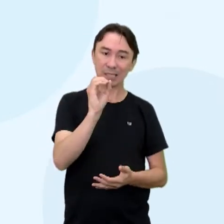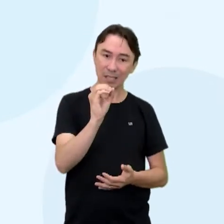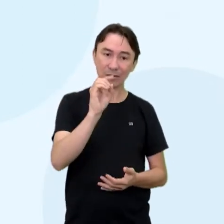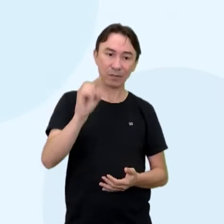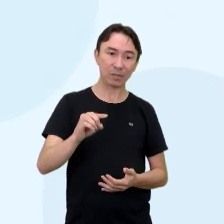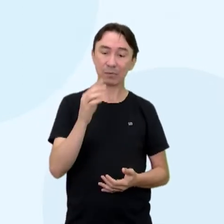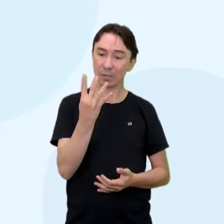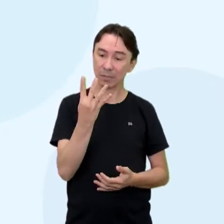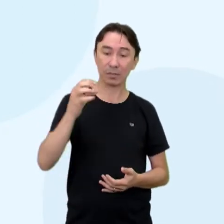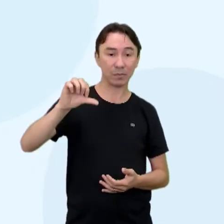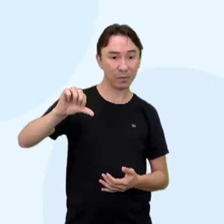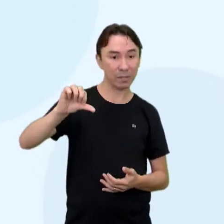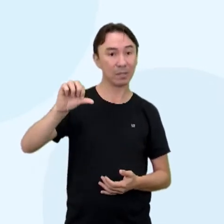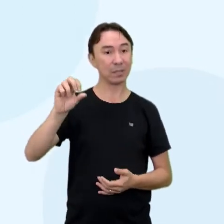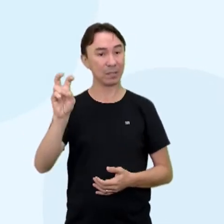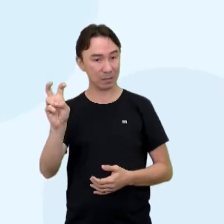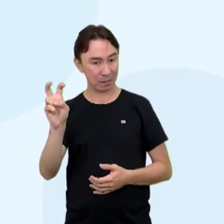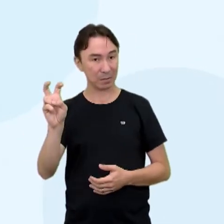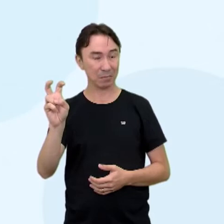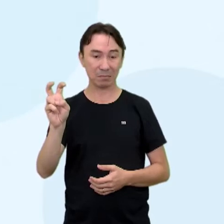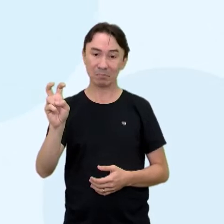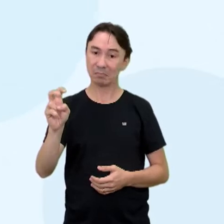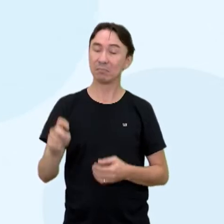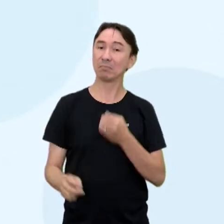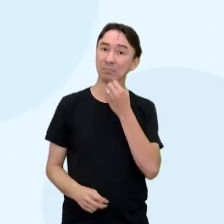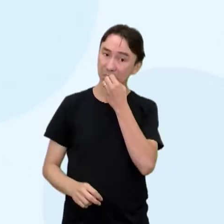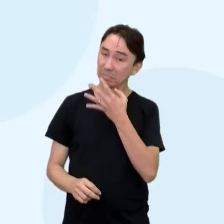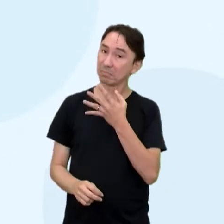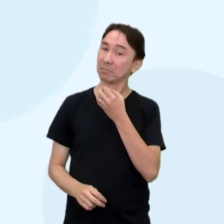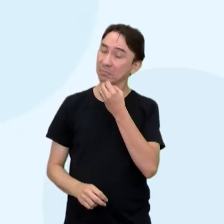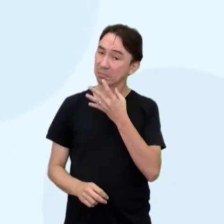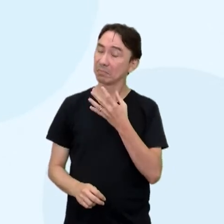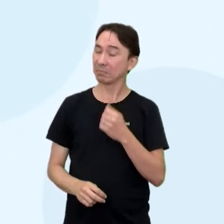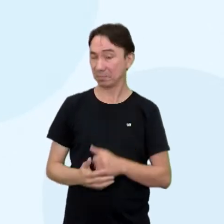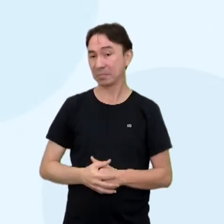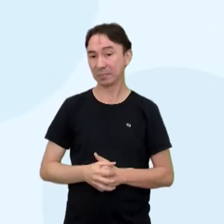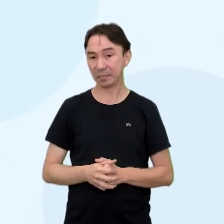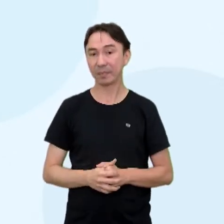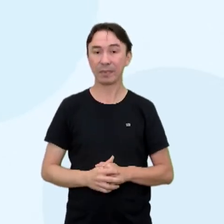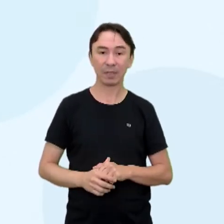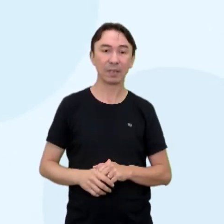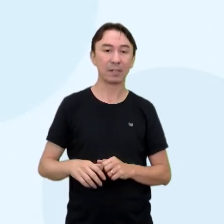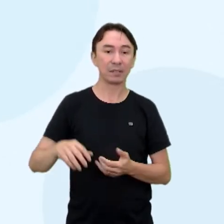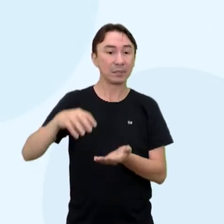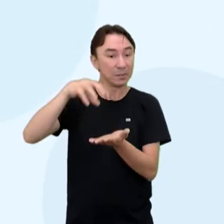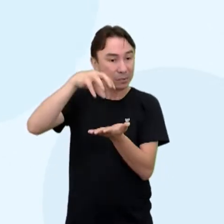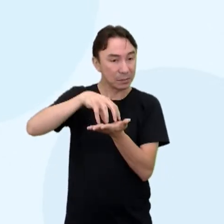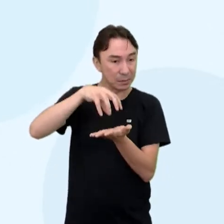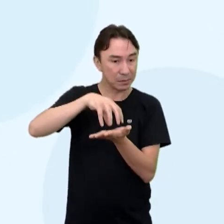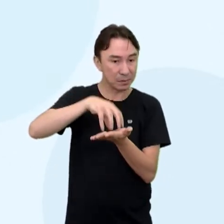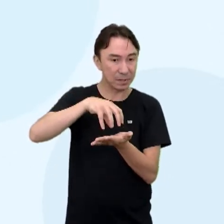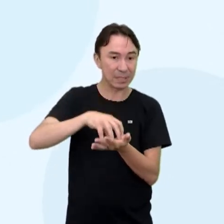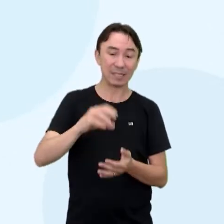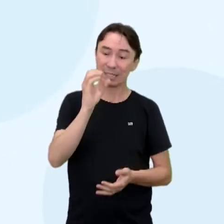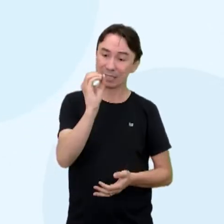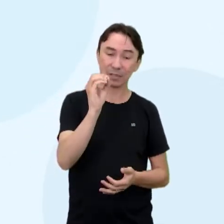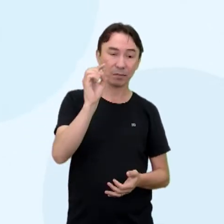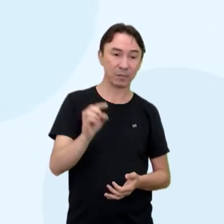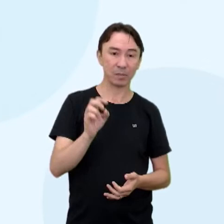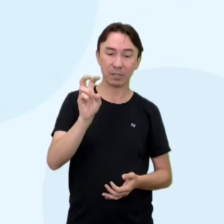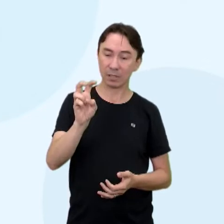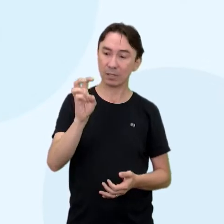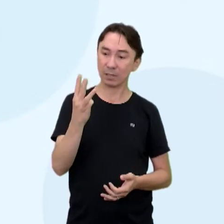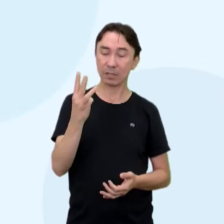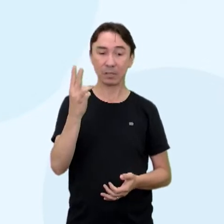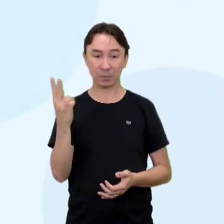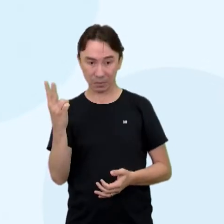0,495. Tá melhor que até a média brasileira. O Centro-Oeste de 0,532 em 2012